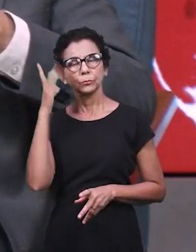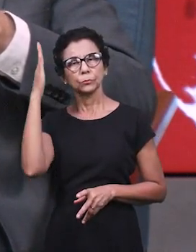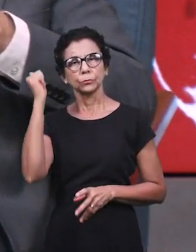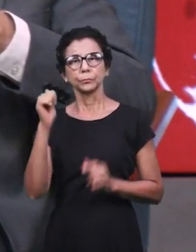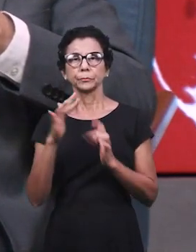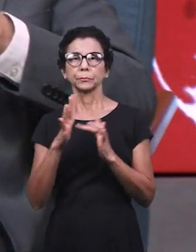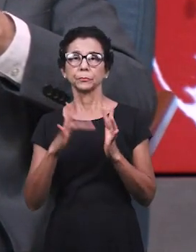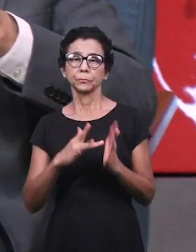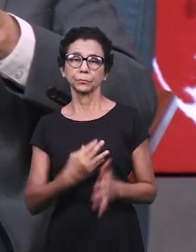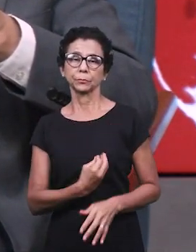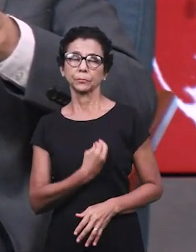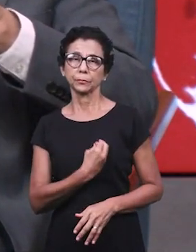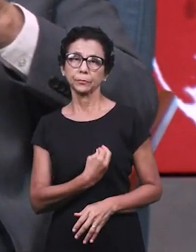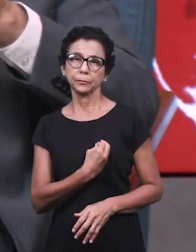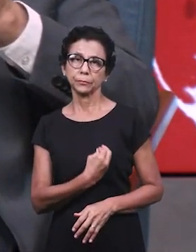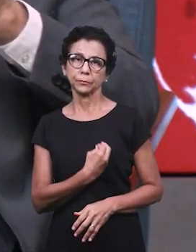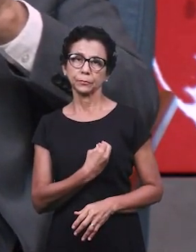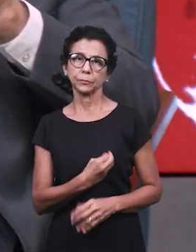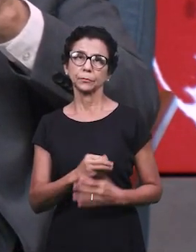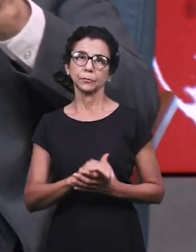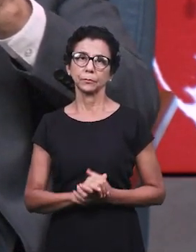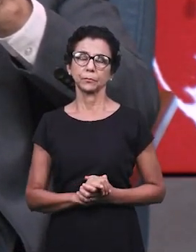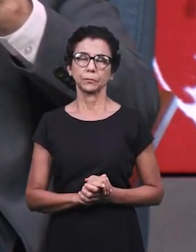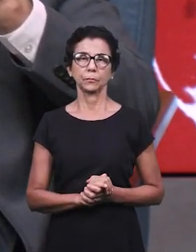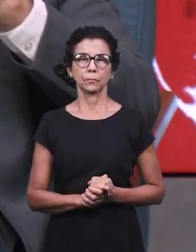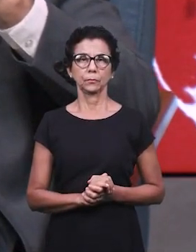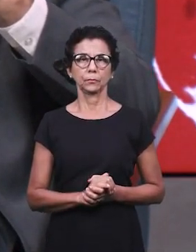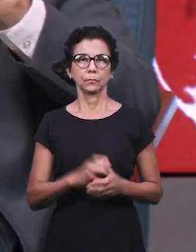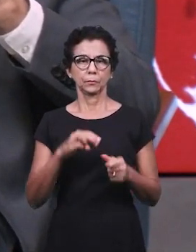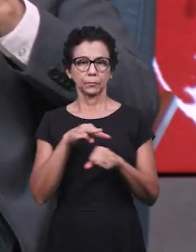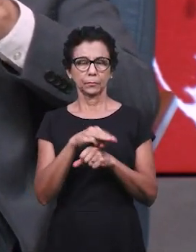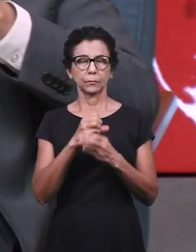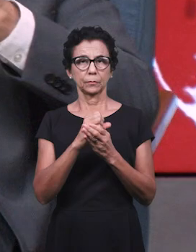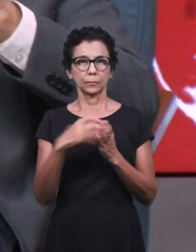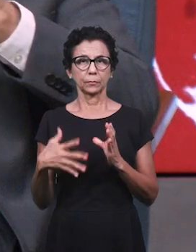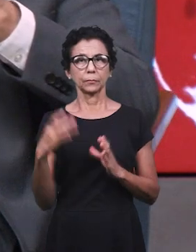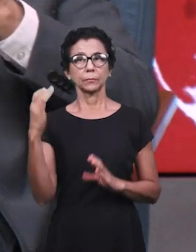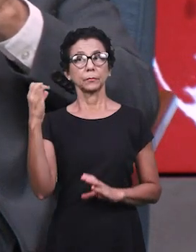características do ministério são muito importantes.